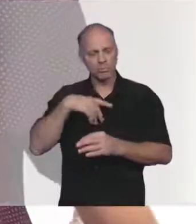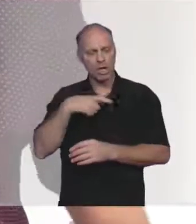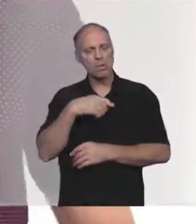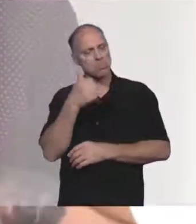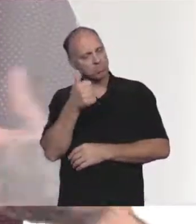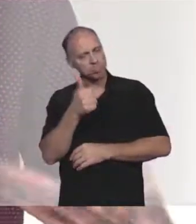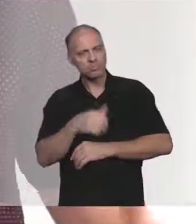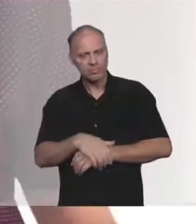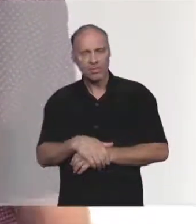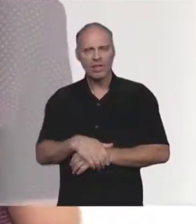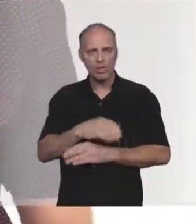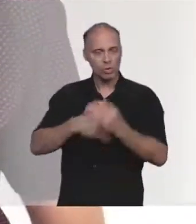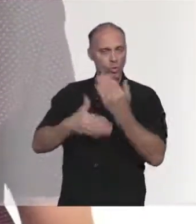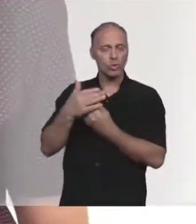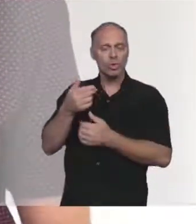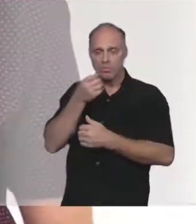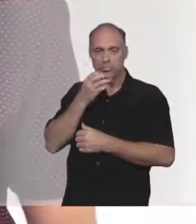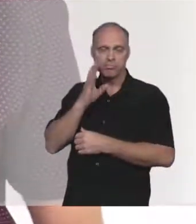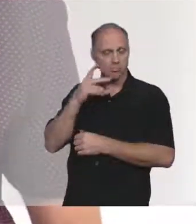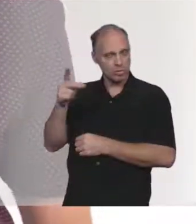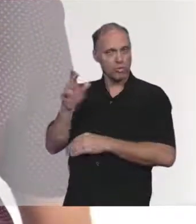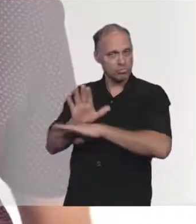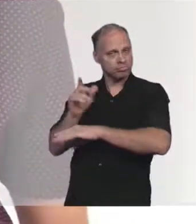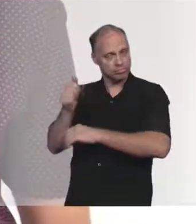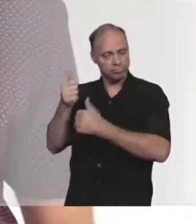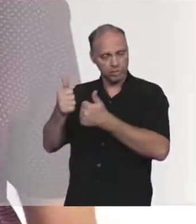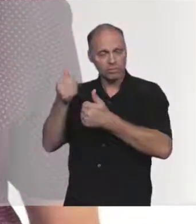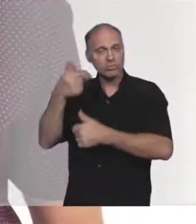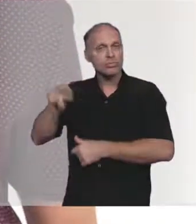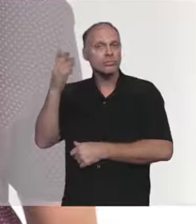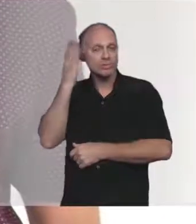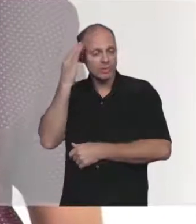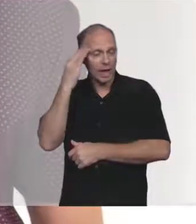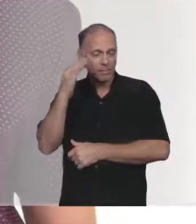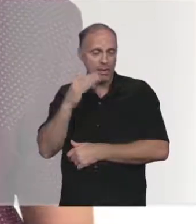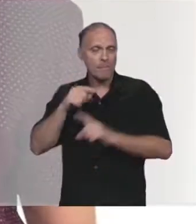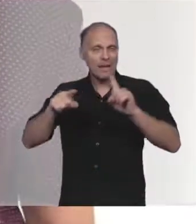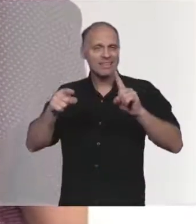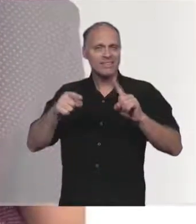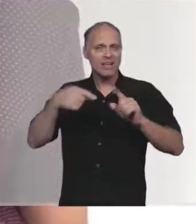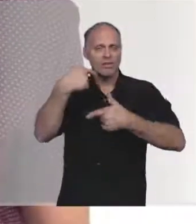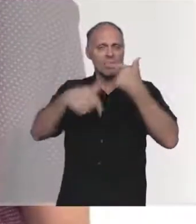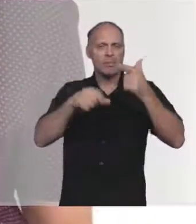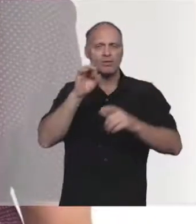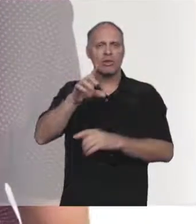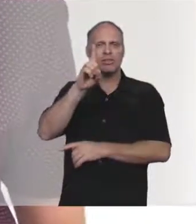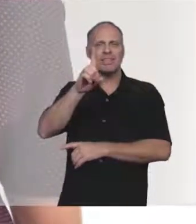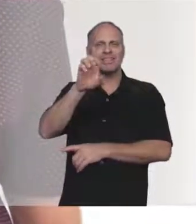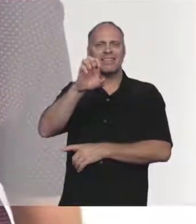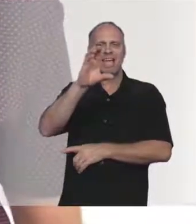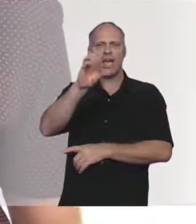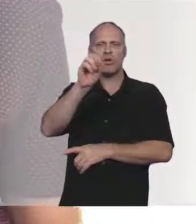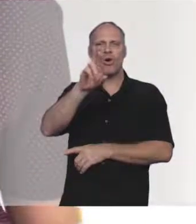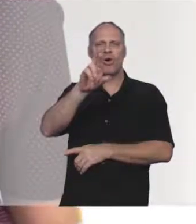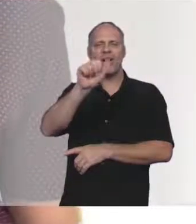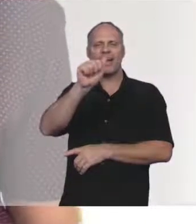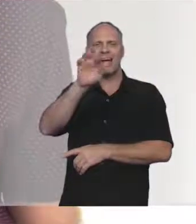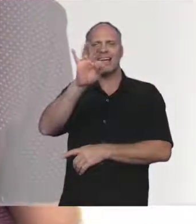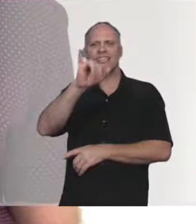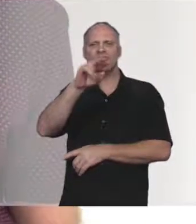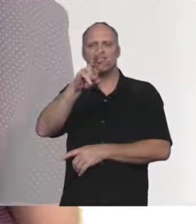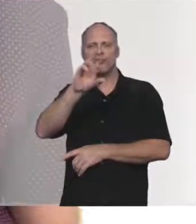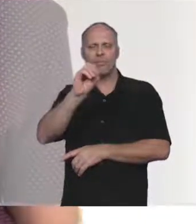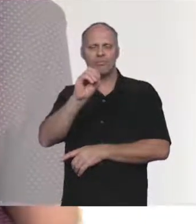tem técnica, tem tudo a teu favor, mas é um trabalho decorativo. E aqui